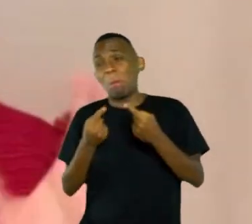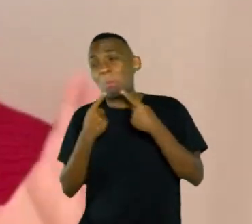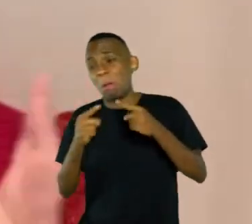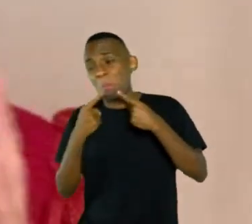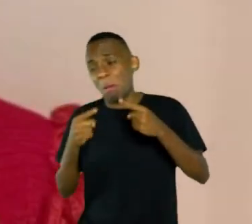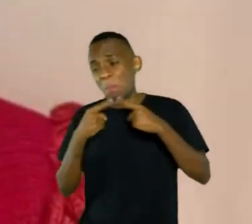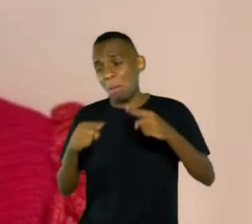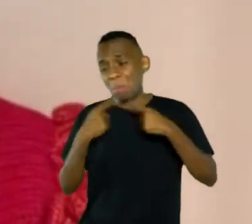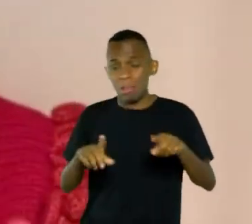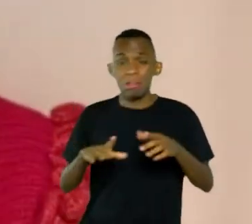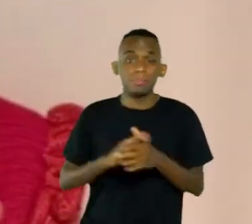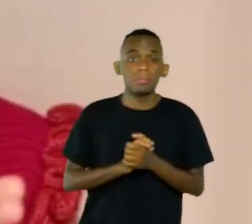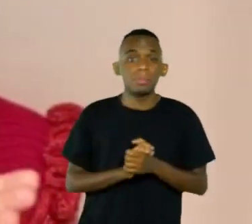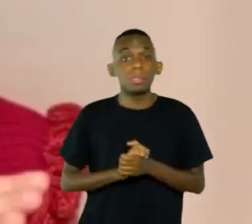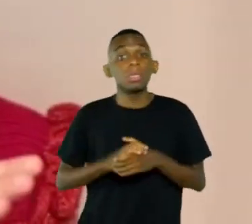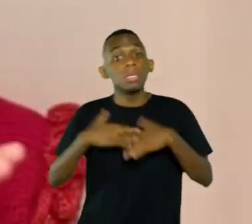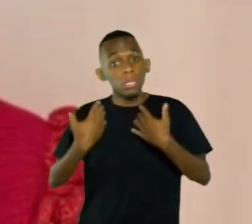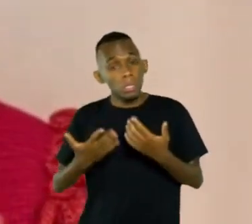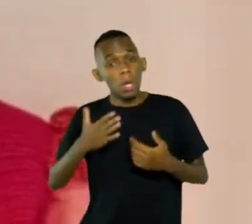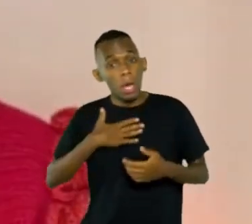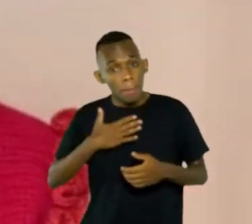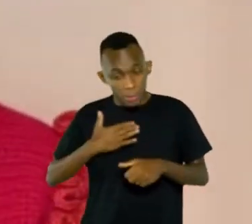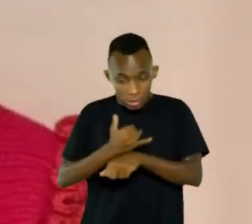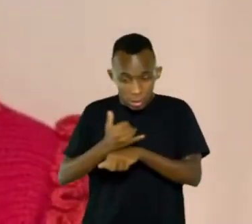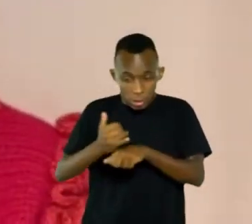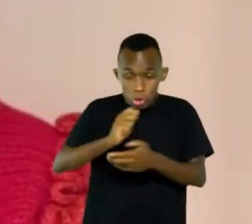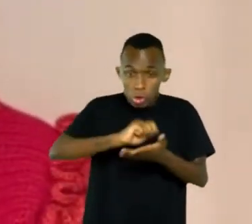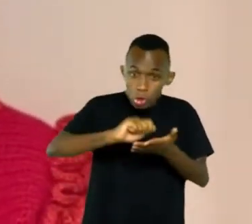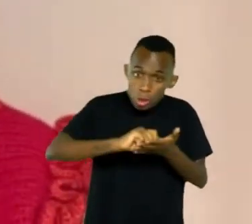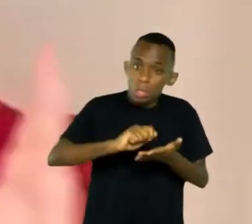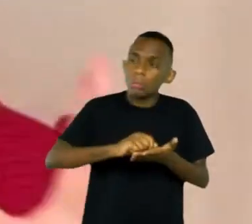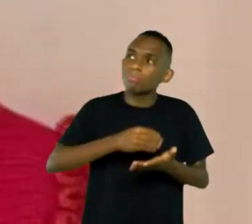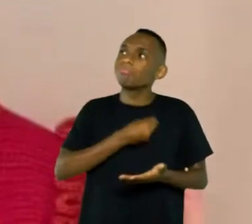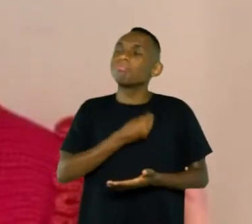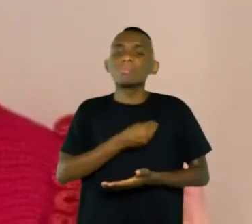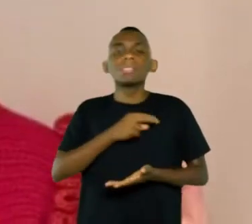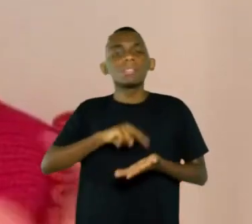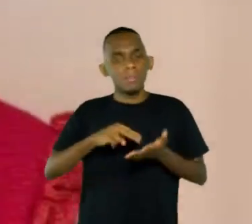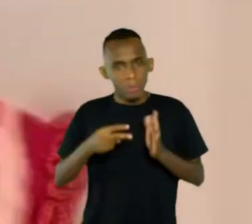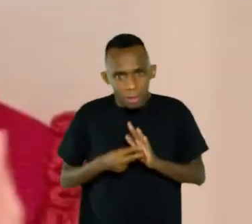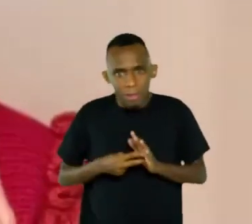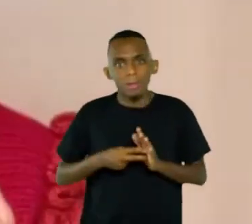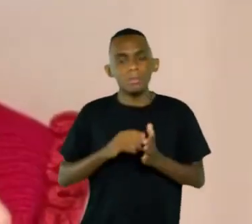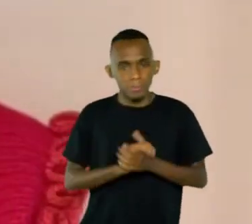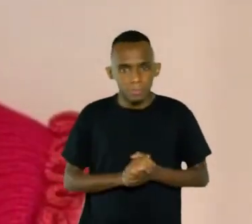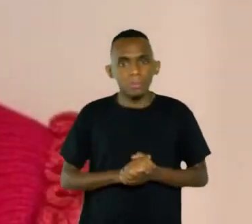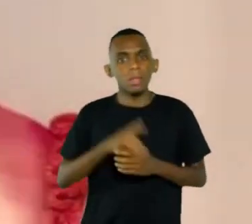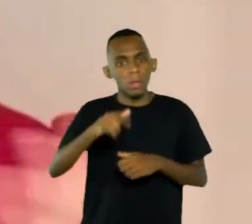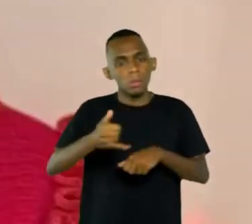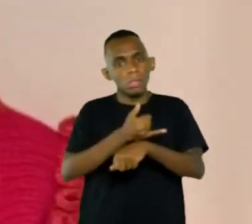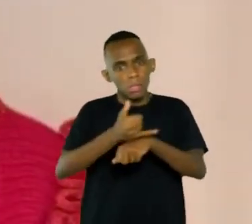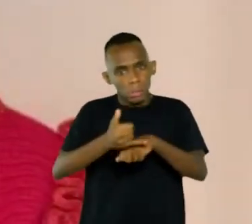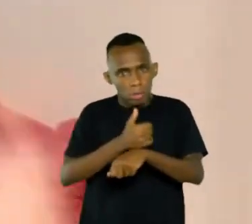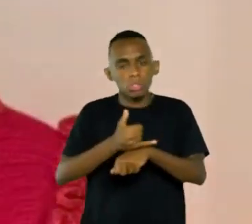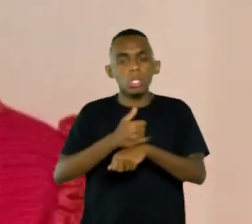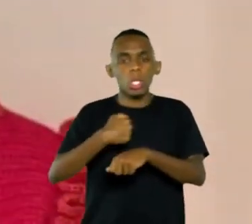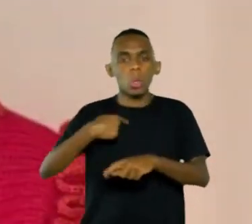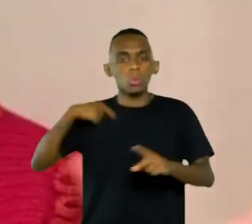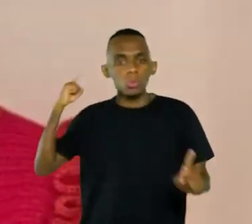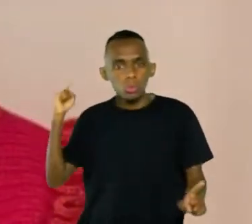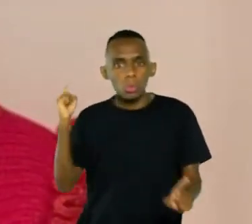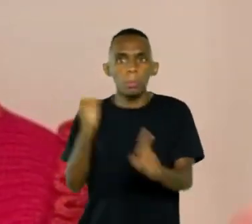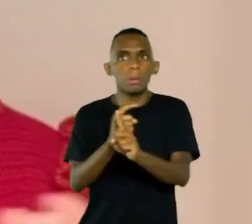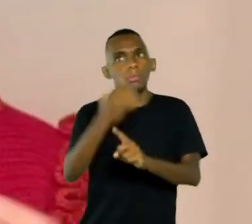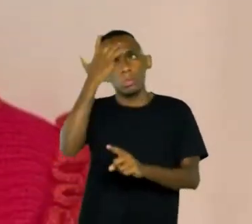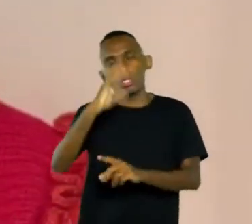E a escrita era um jeito delicado de existir. Então, essa foi uma excelente estratégia que eu descobri, não sei como,